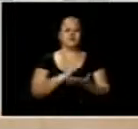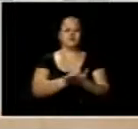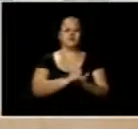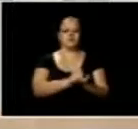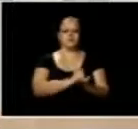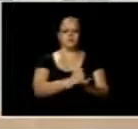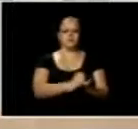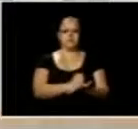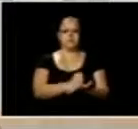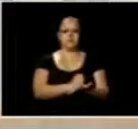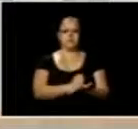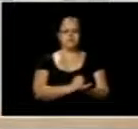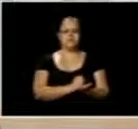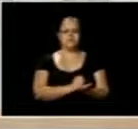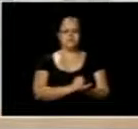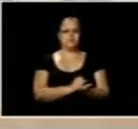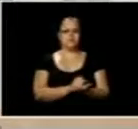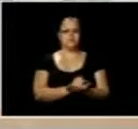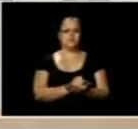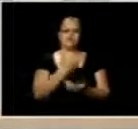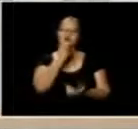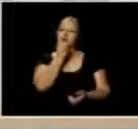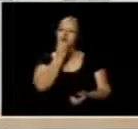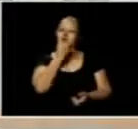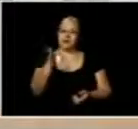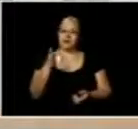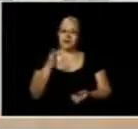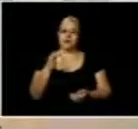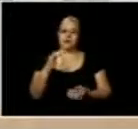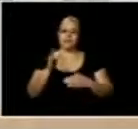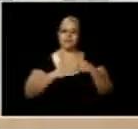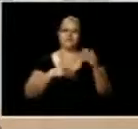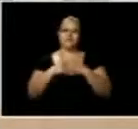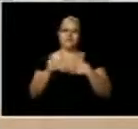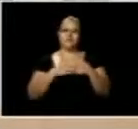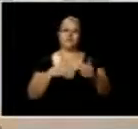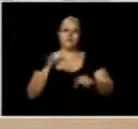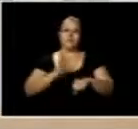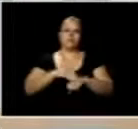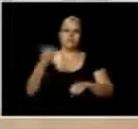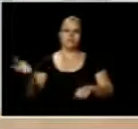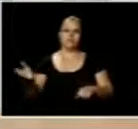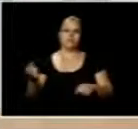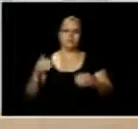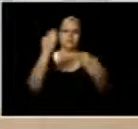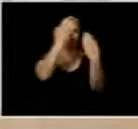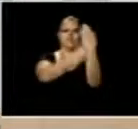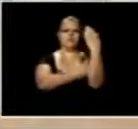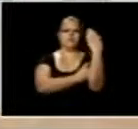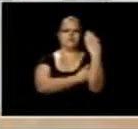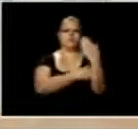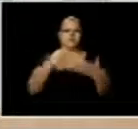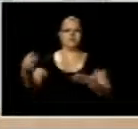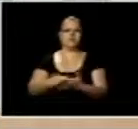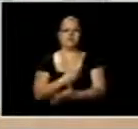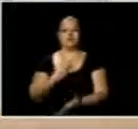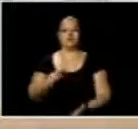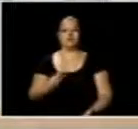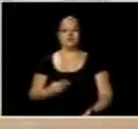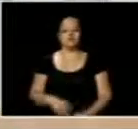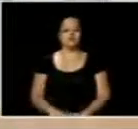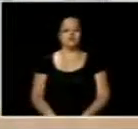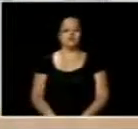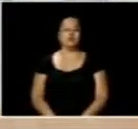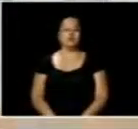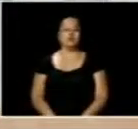na pasta errada. É com essa preocupação que eu venho aqui já há anos, já falando, segundo ano que estou falando isso, e eu gostaria